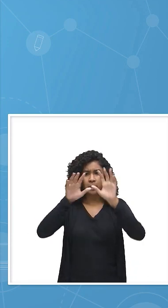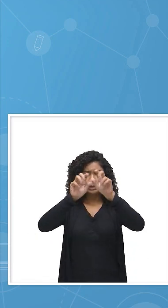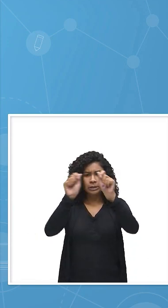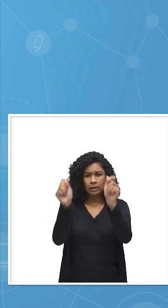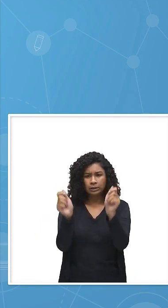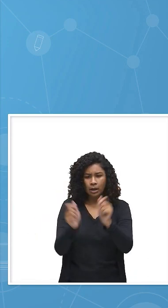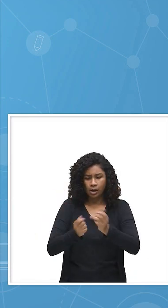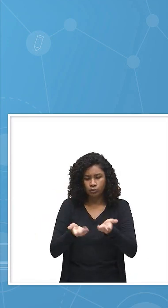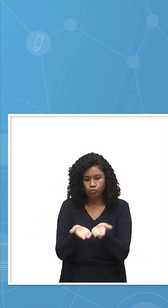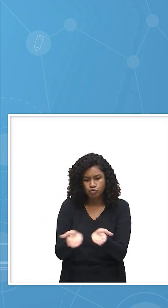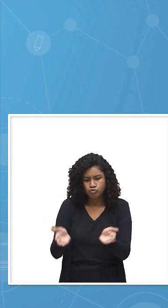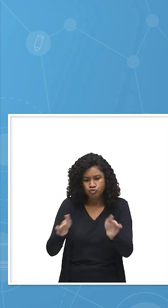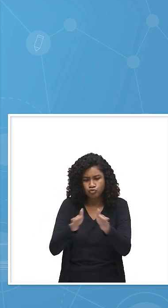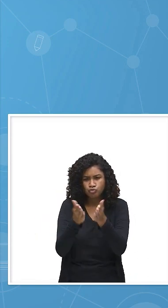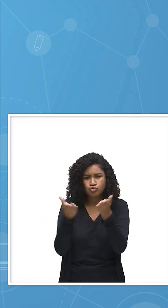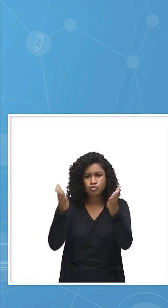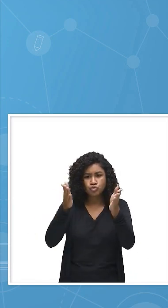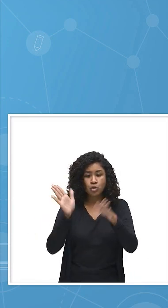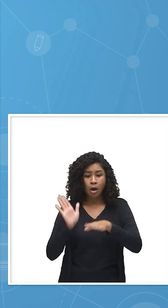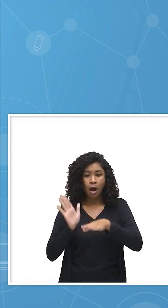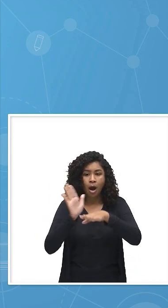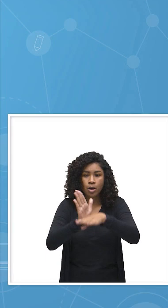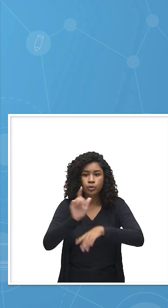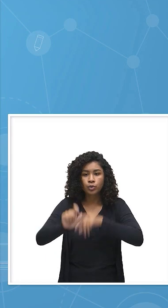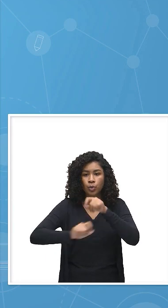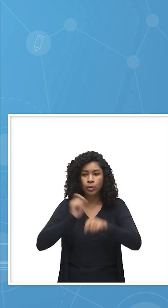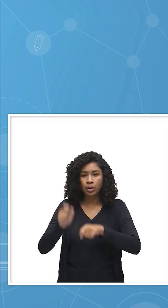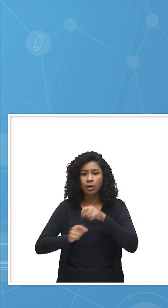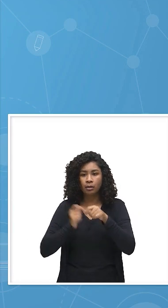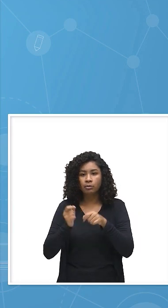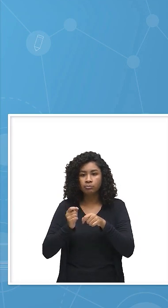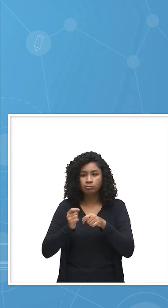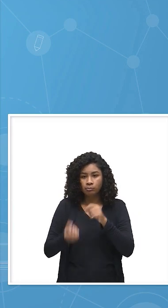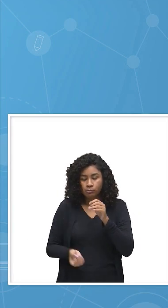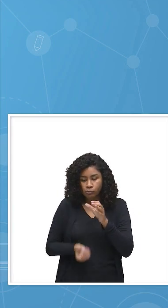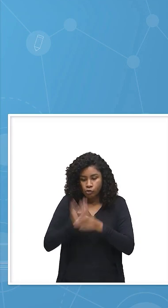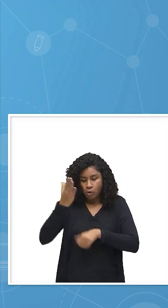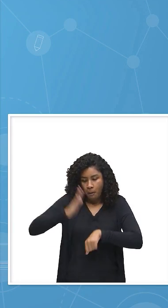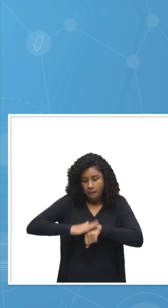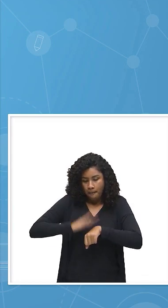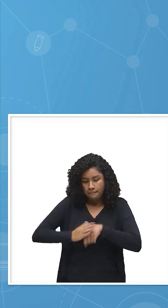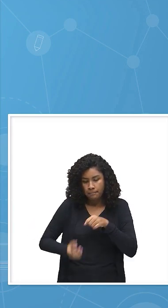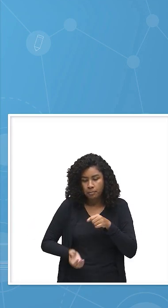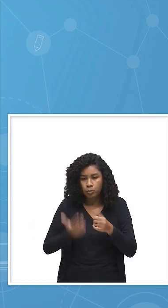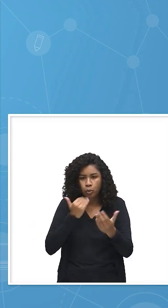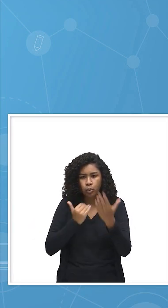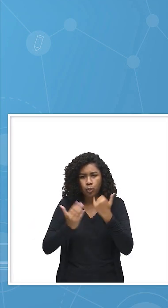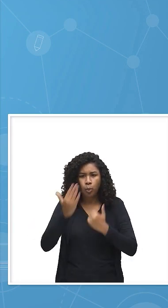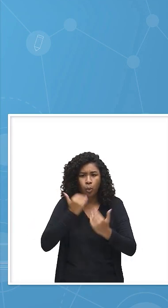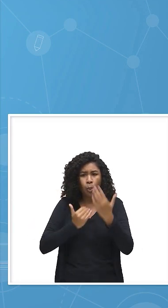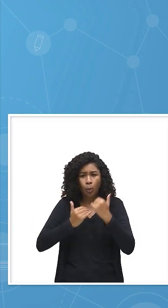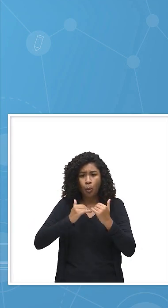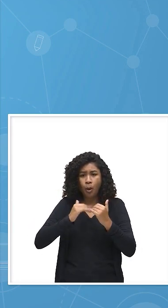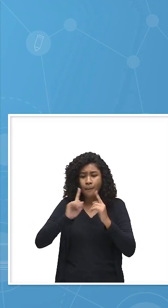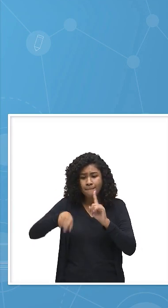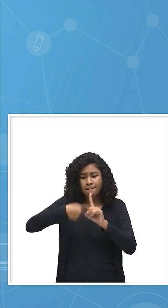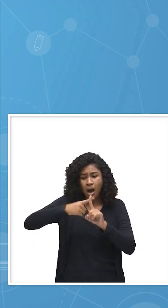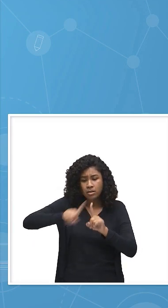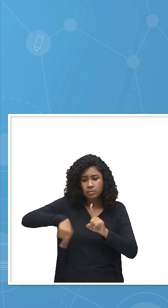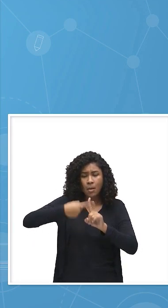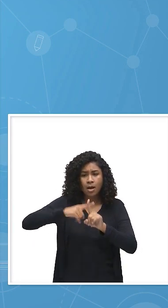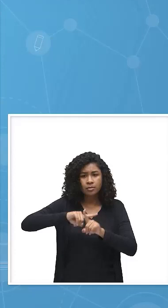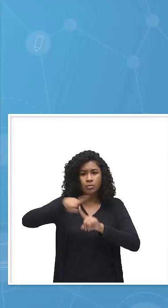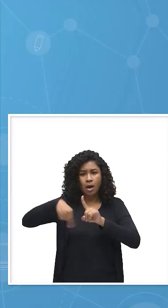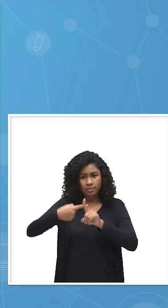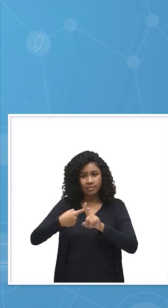na produção de alimentos, que vai levando à necessidade de criação desses instrumentos, né? Vamos dar uma olhada mais à frente também,